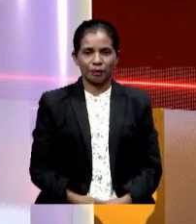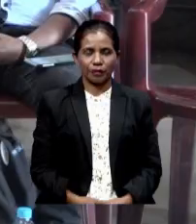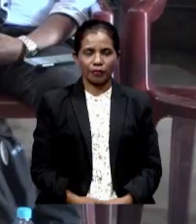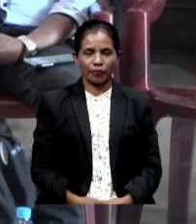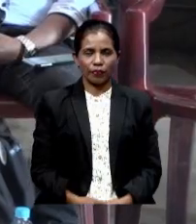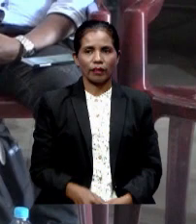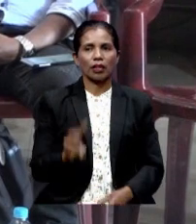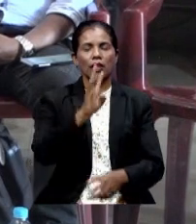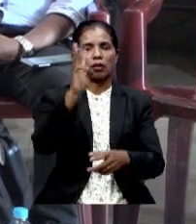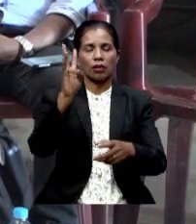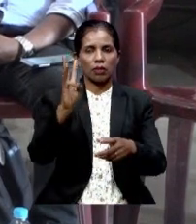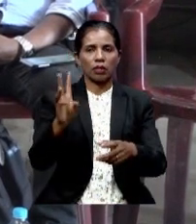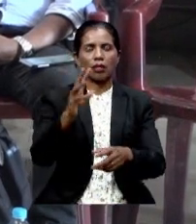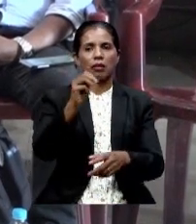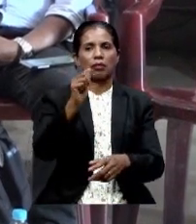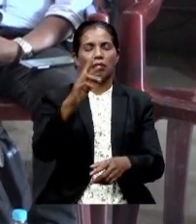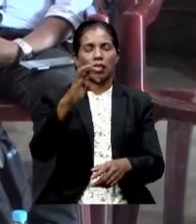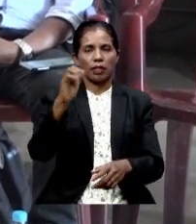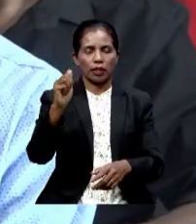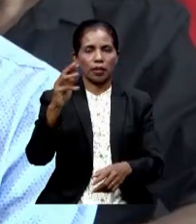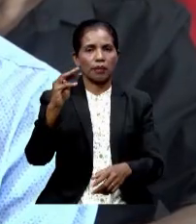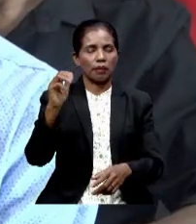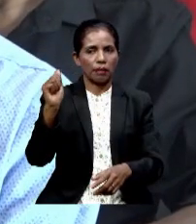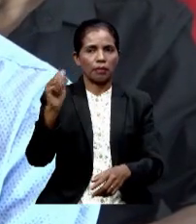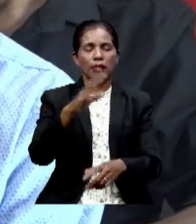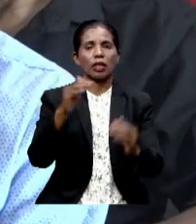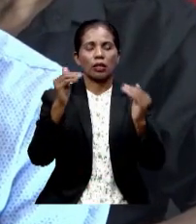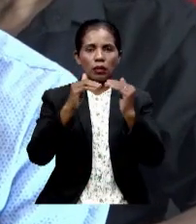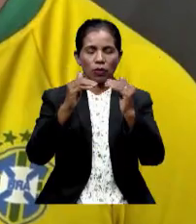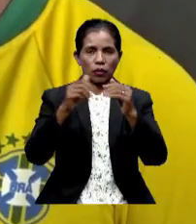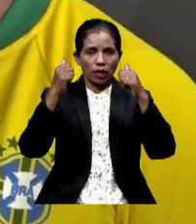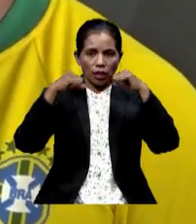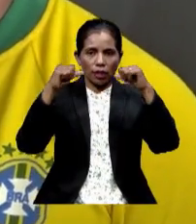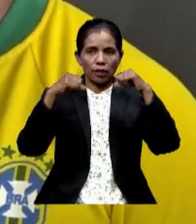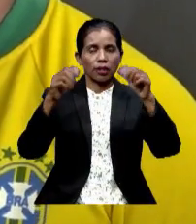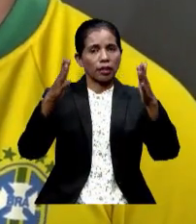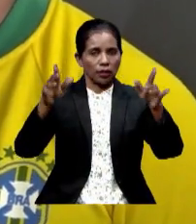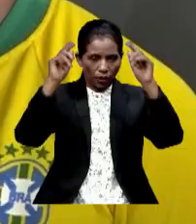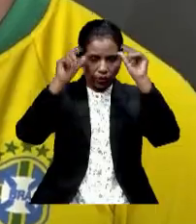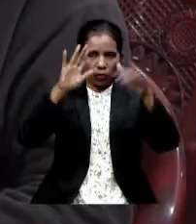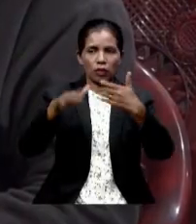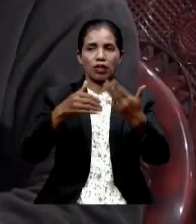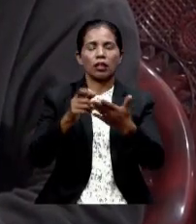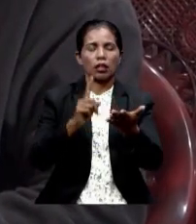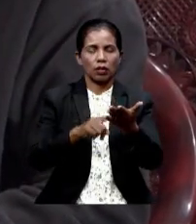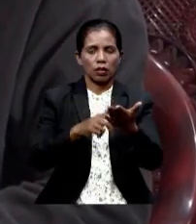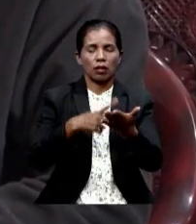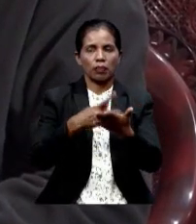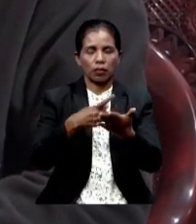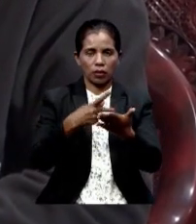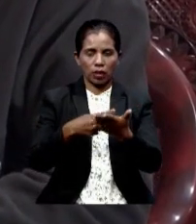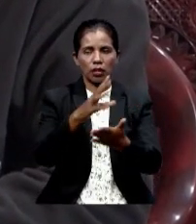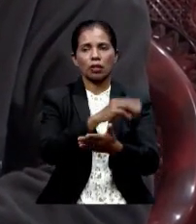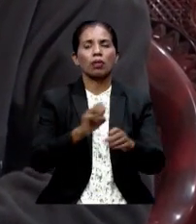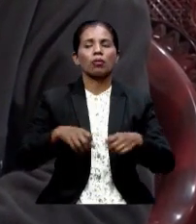Iha quarta feira ne Marimba Project Timor Leste encontro artista timoroansira, onde discute com a plano projeto Marimba Nien,